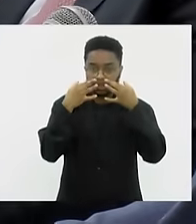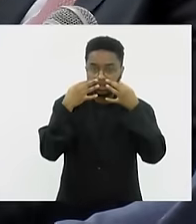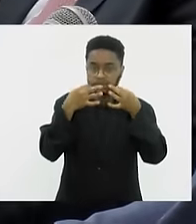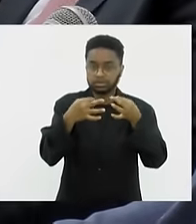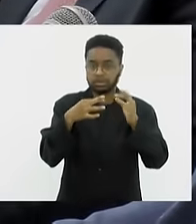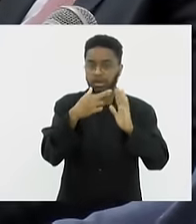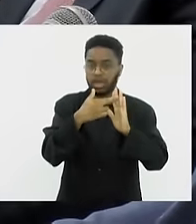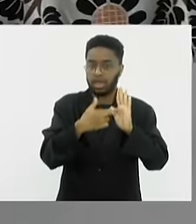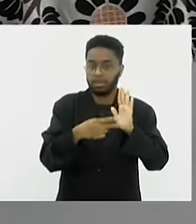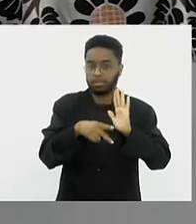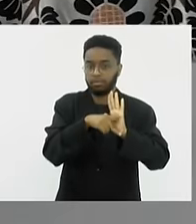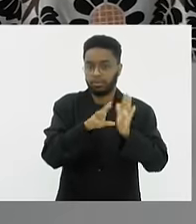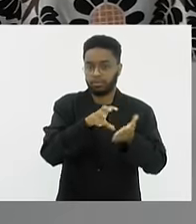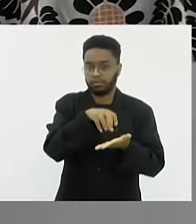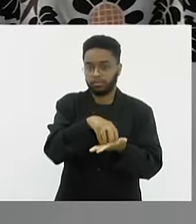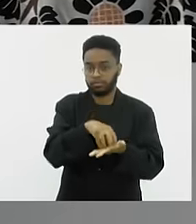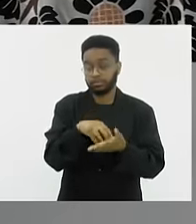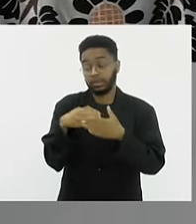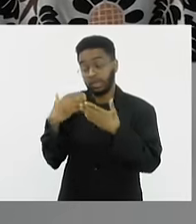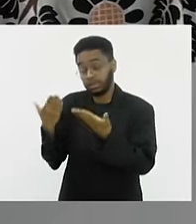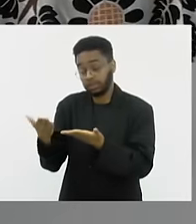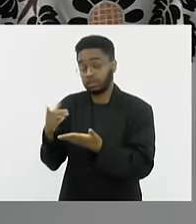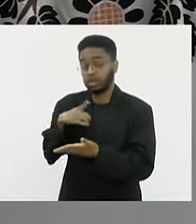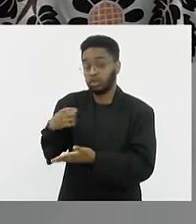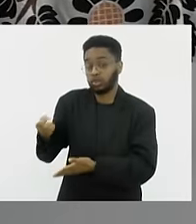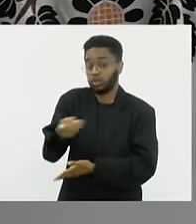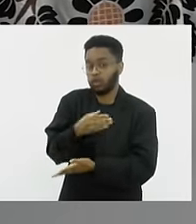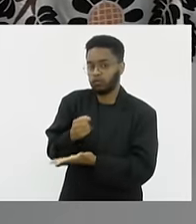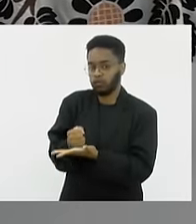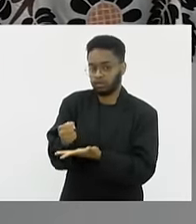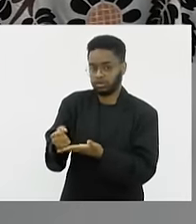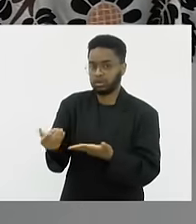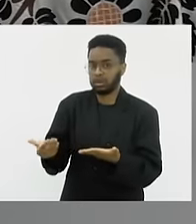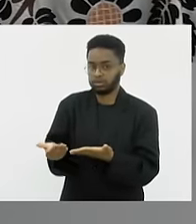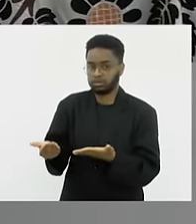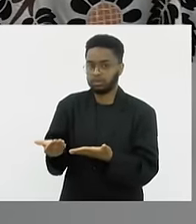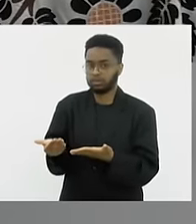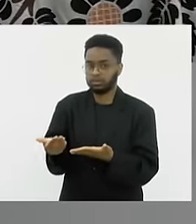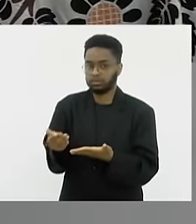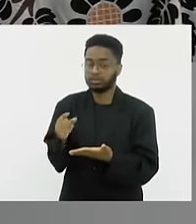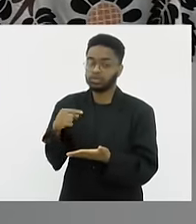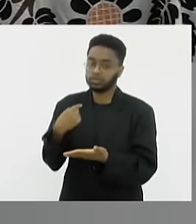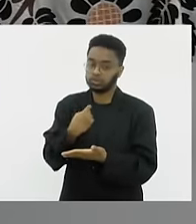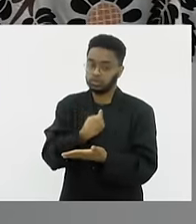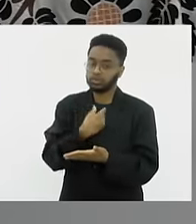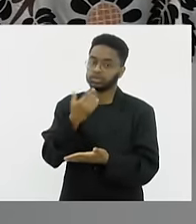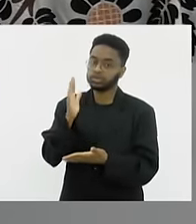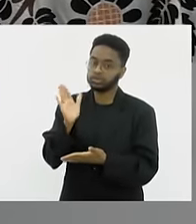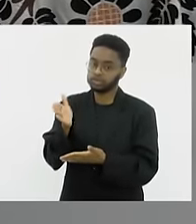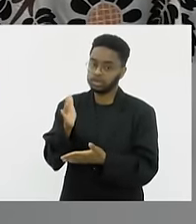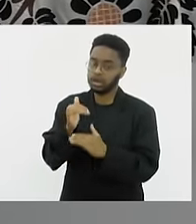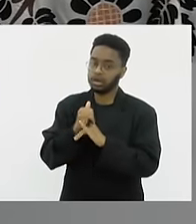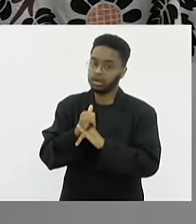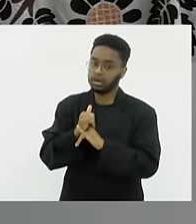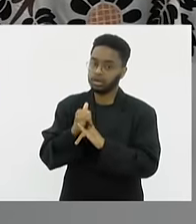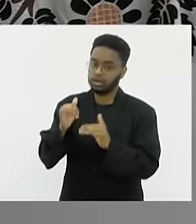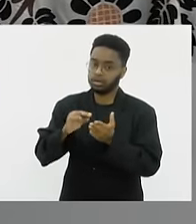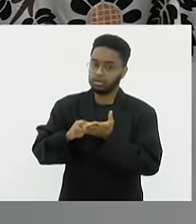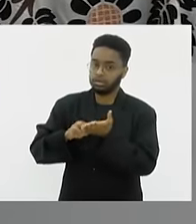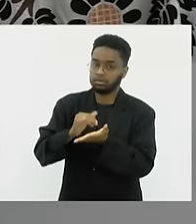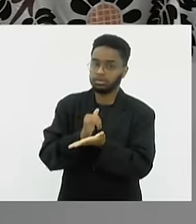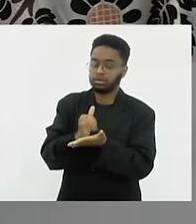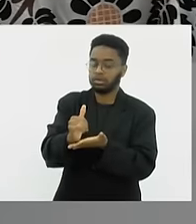determinou. Então, deputado, nós estamos num novo contrato, onde nós já, inclusive, notificamos o